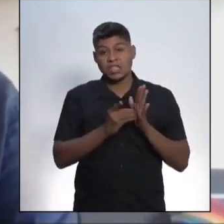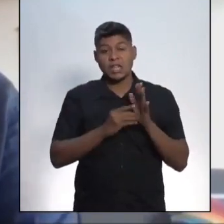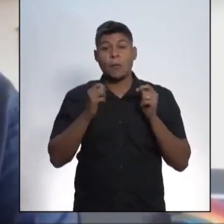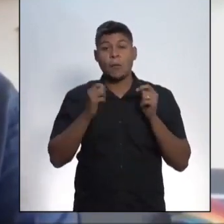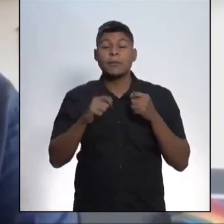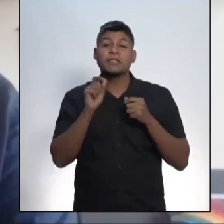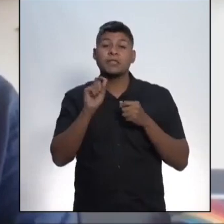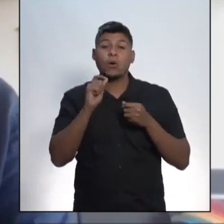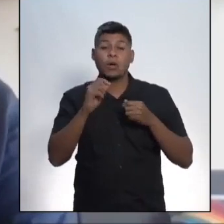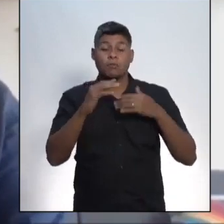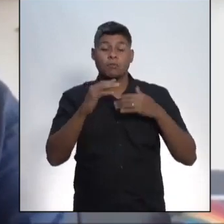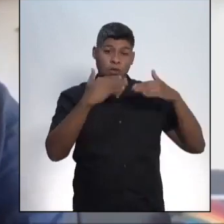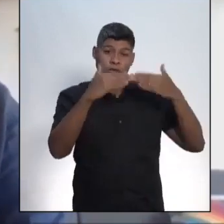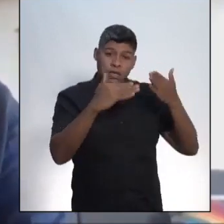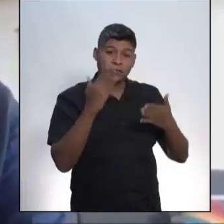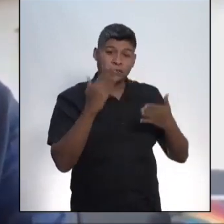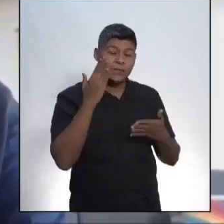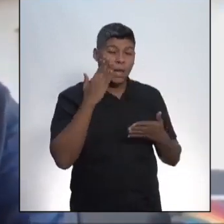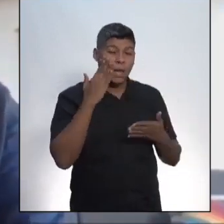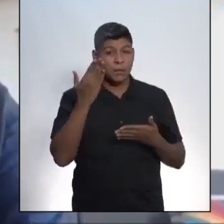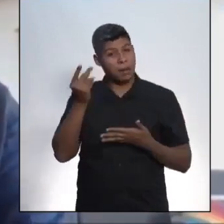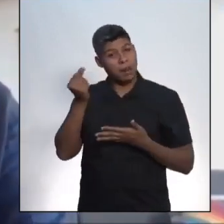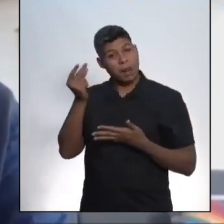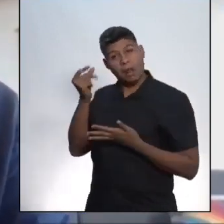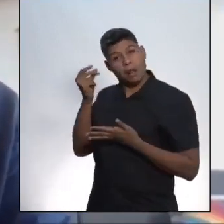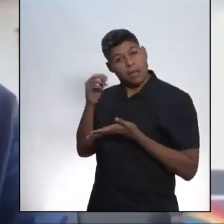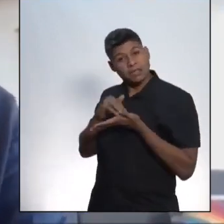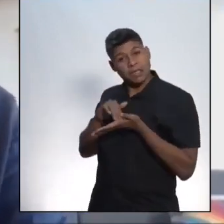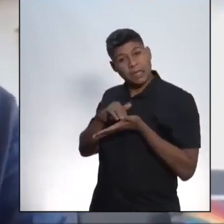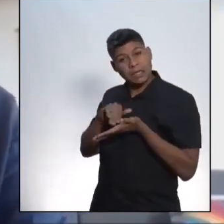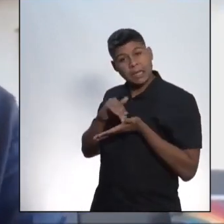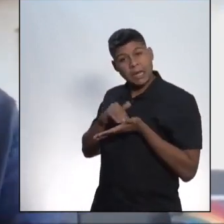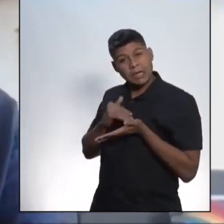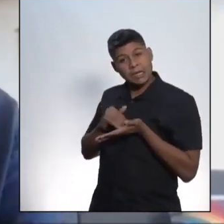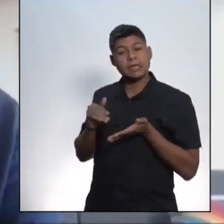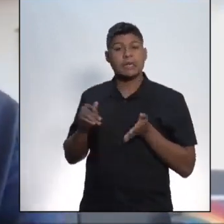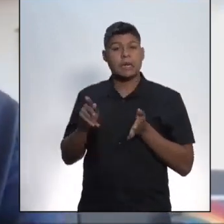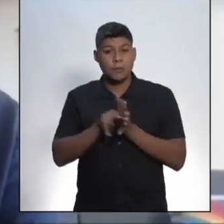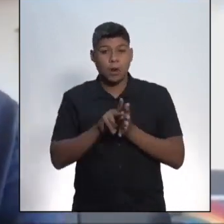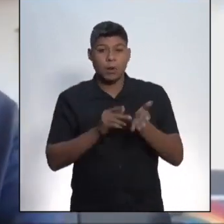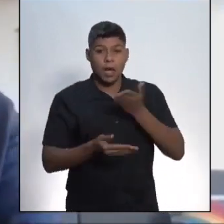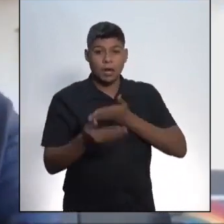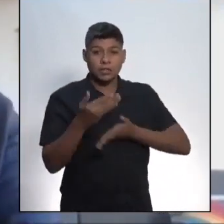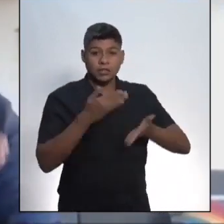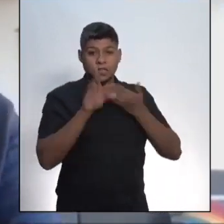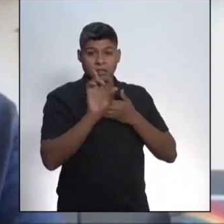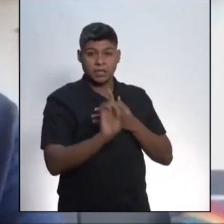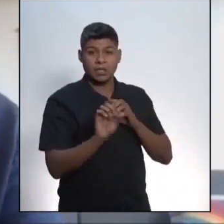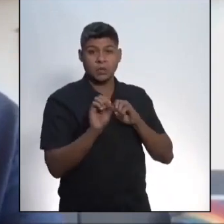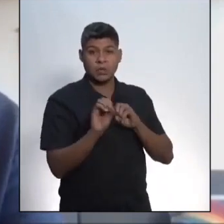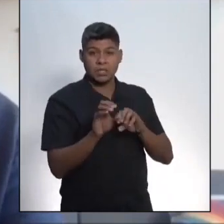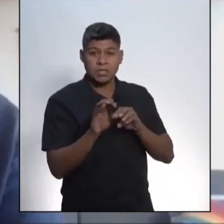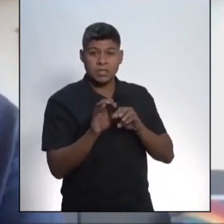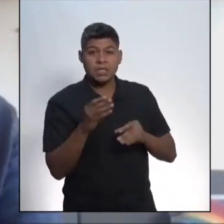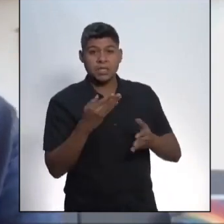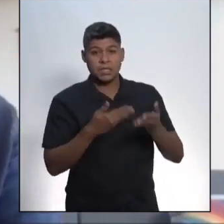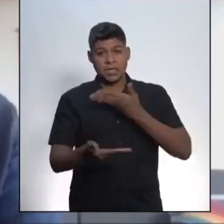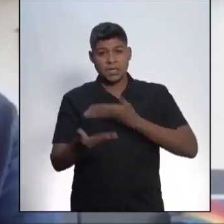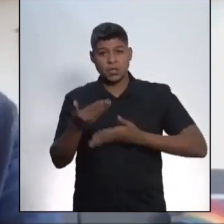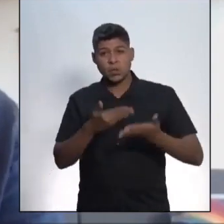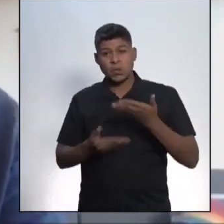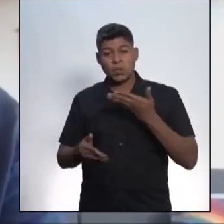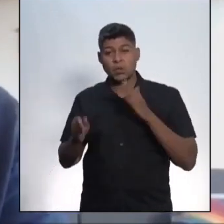de processos que vão desde da secretaria, na relação com as diretorias de ensino, na relação com as